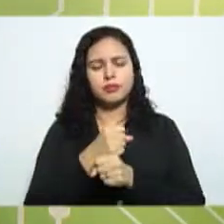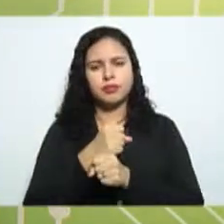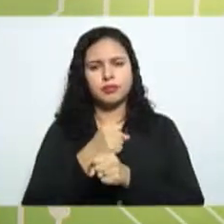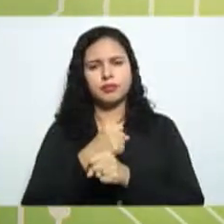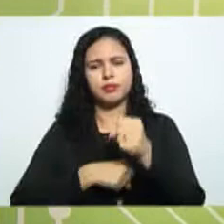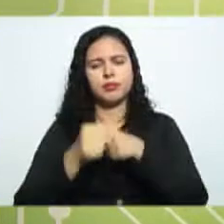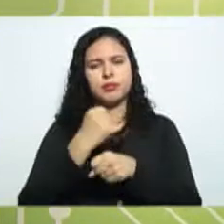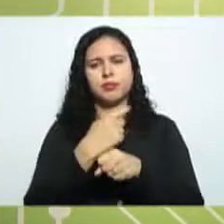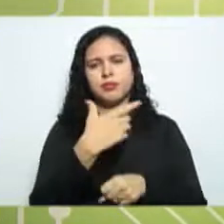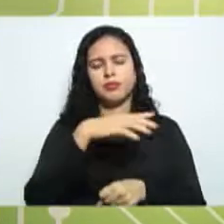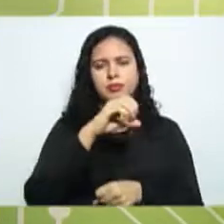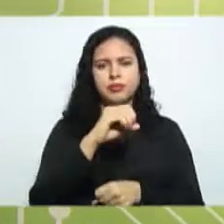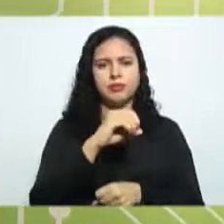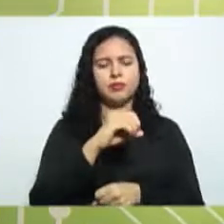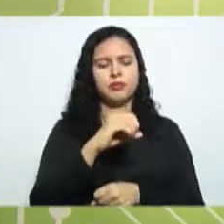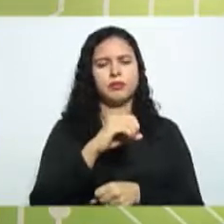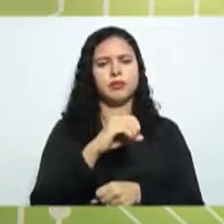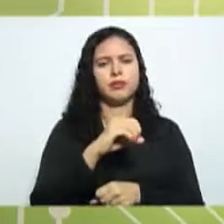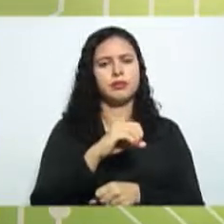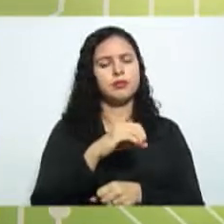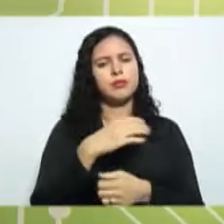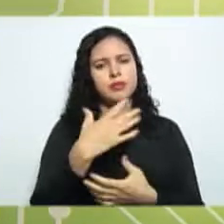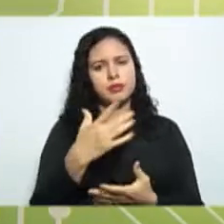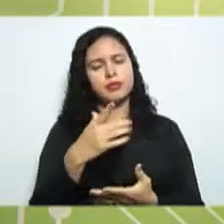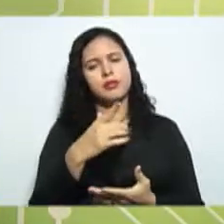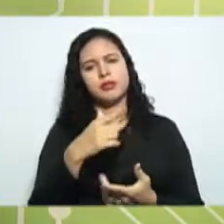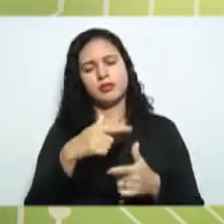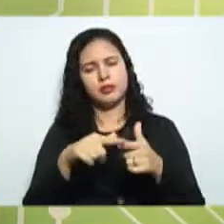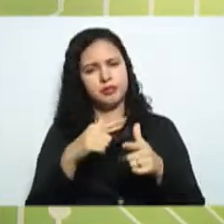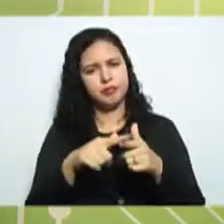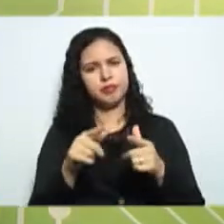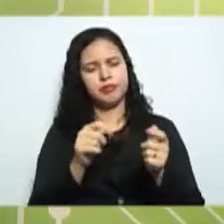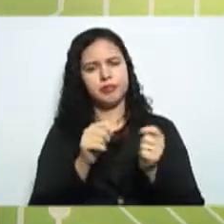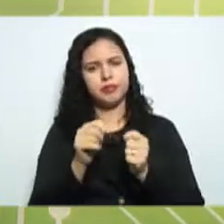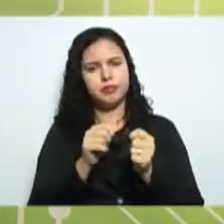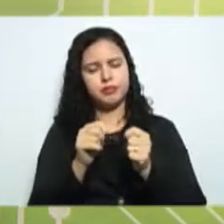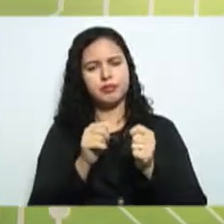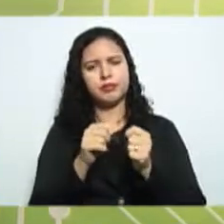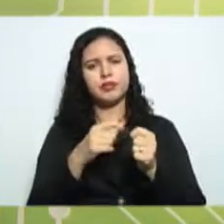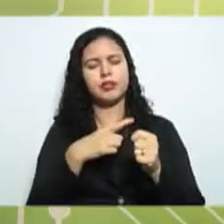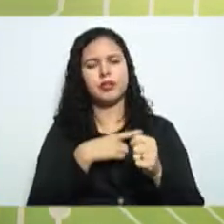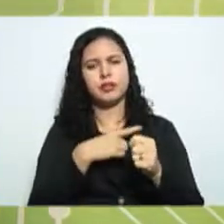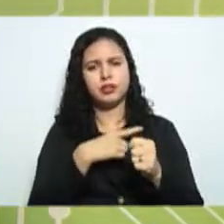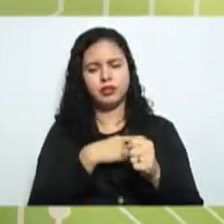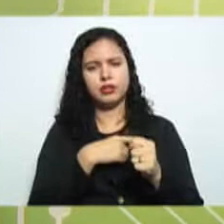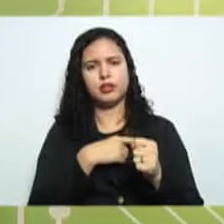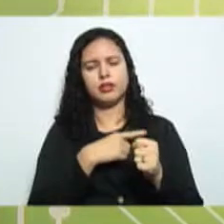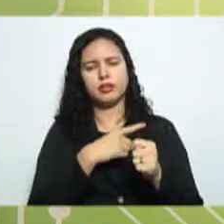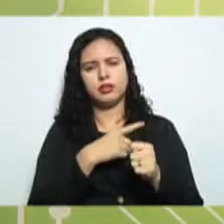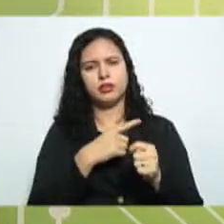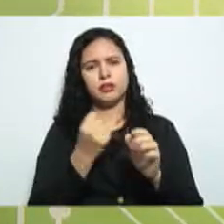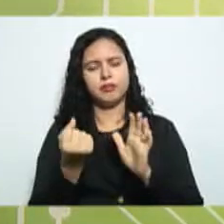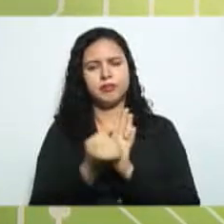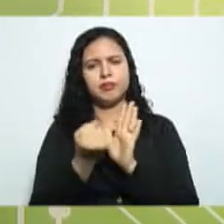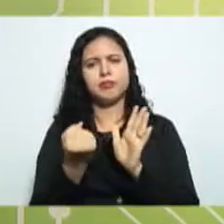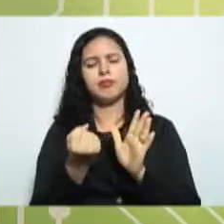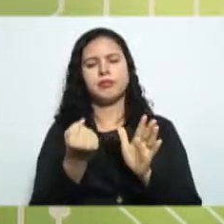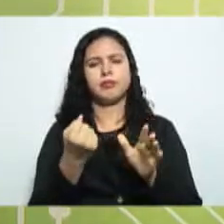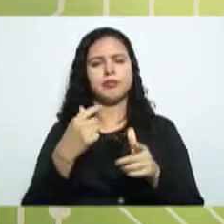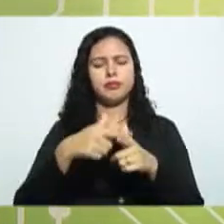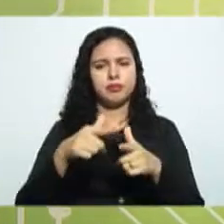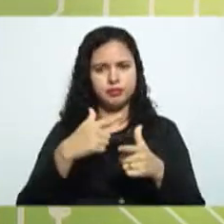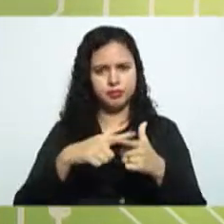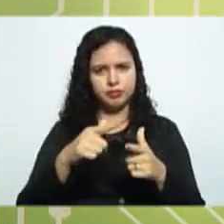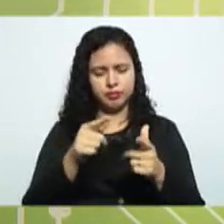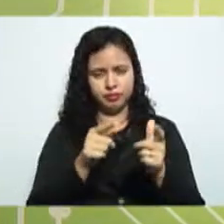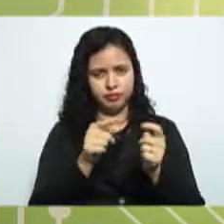anos, apesar da crise que está abalando o Brasil, apesar da gente ter tido assim, um certo impacto aqui no estado dessa crise, esse